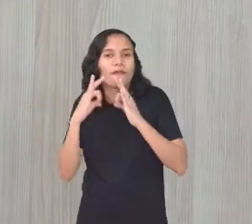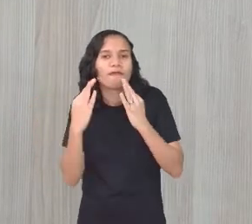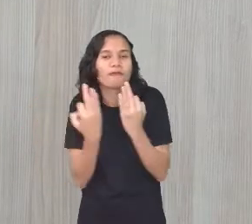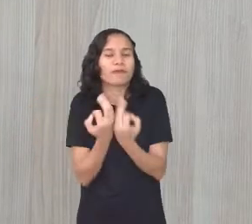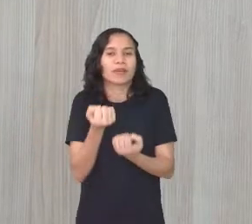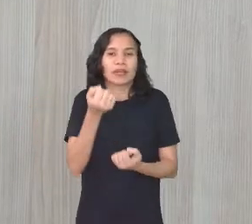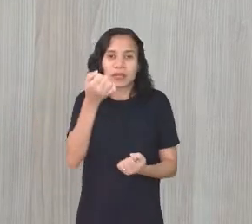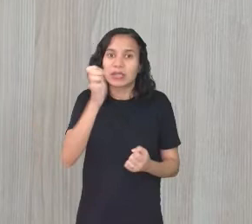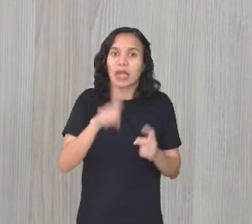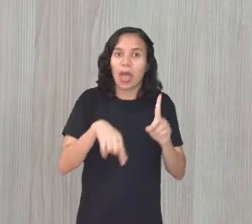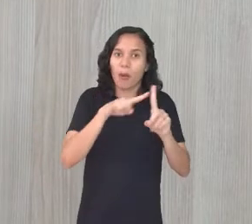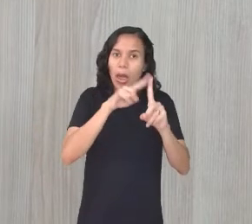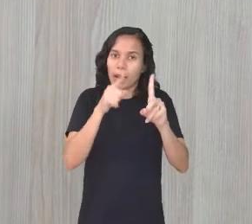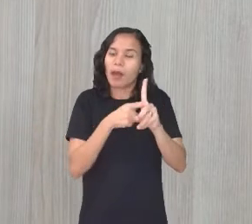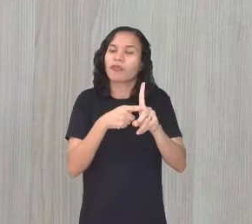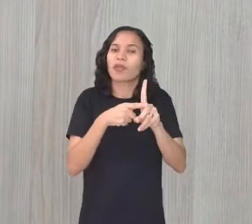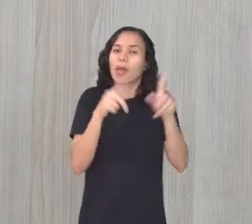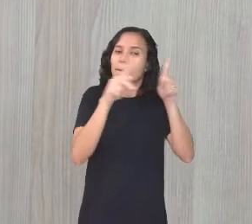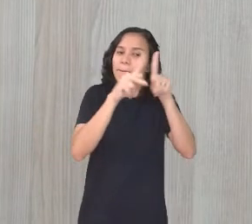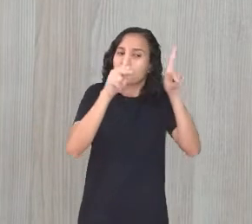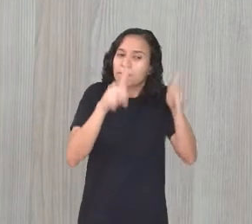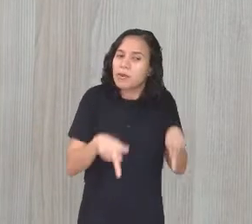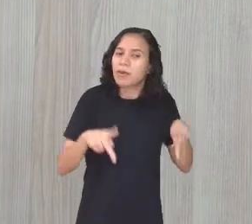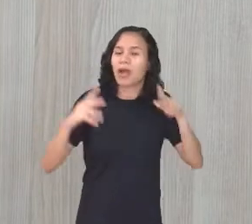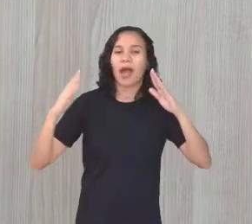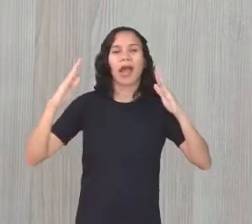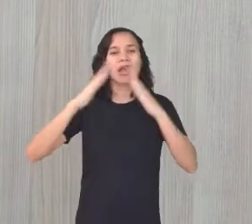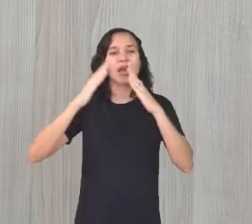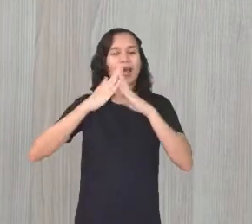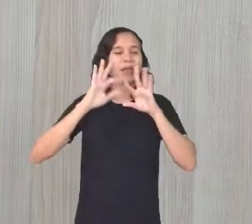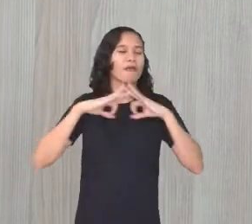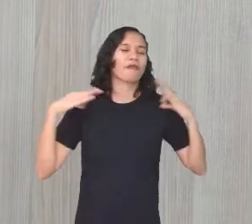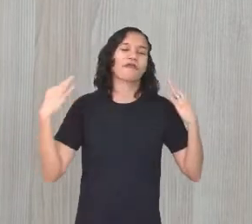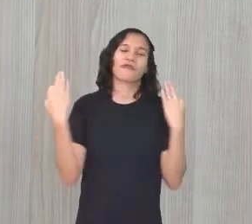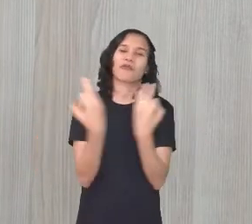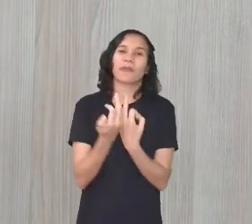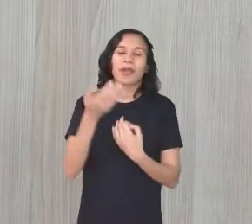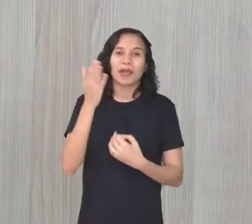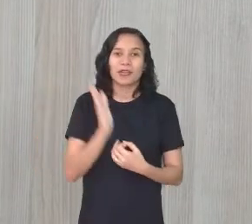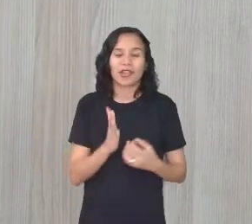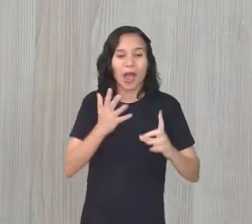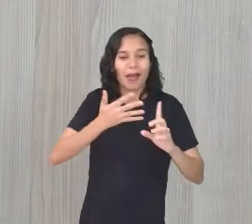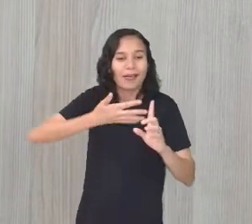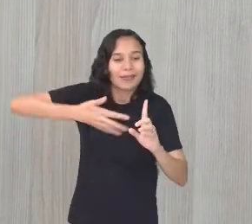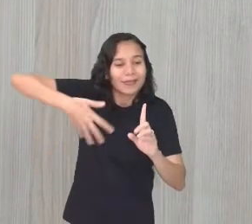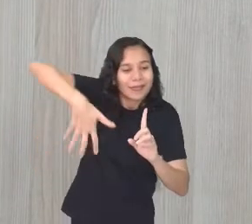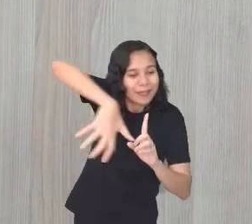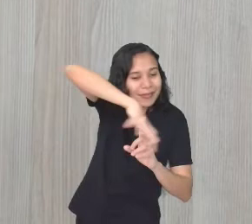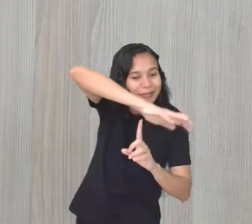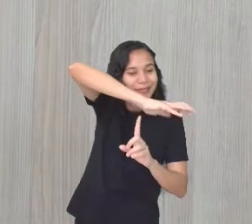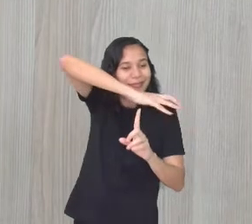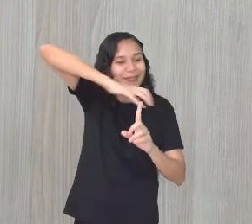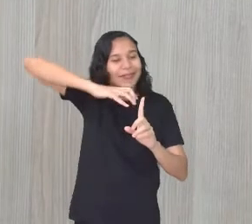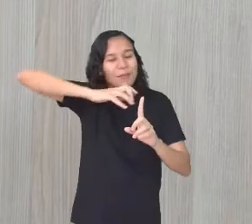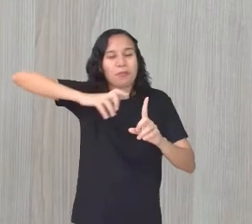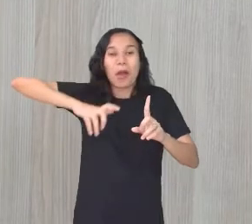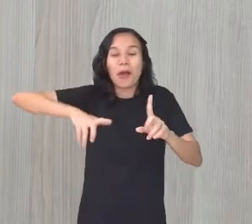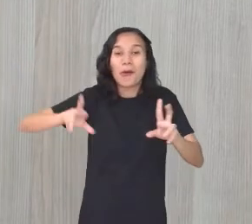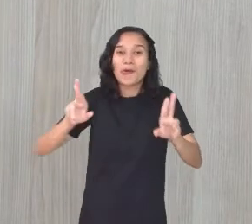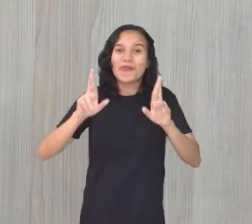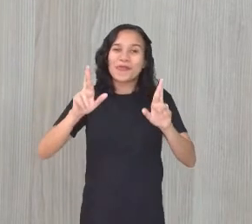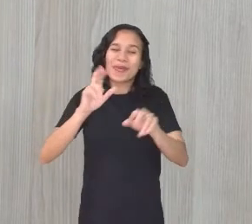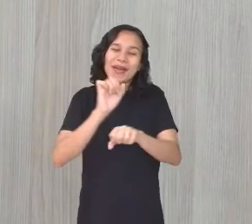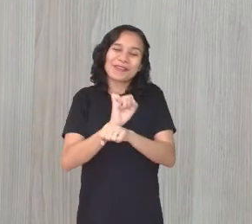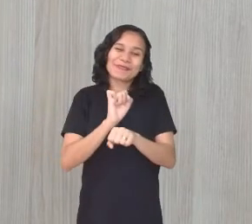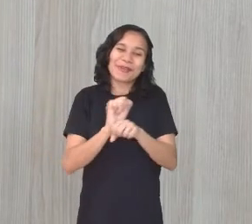gravidez planejada, realmente, a casa toda, ela já está em volta para realizar, esperar